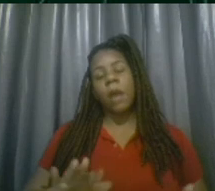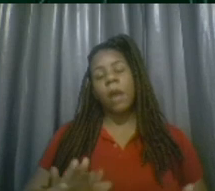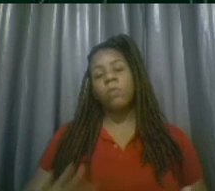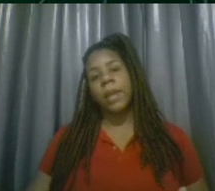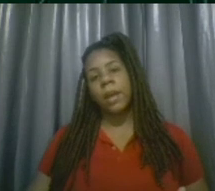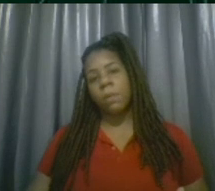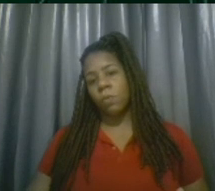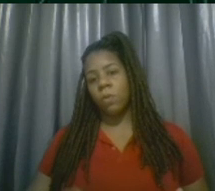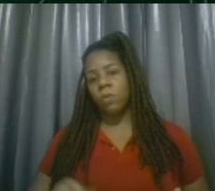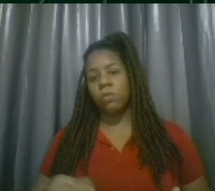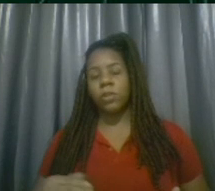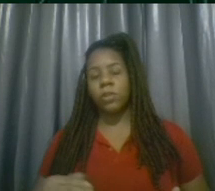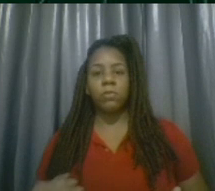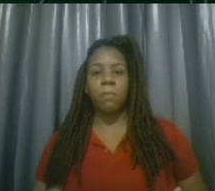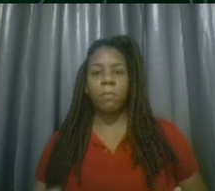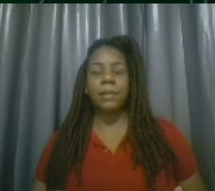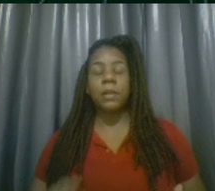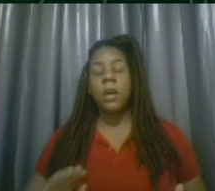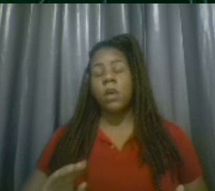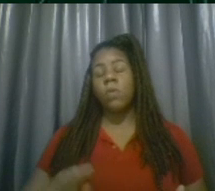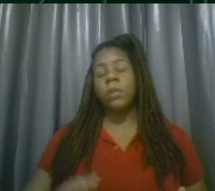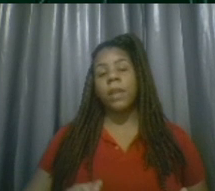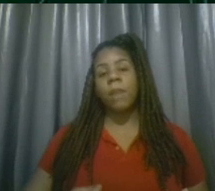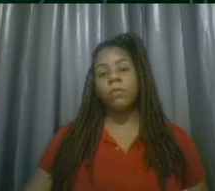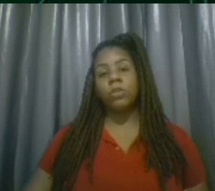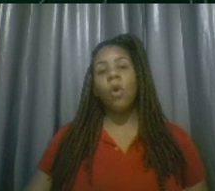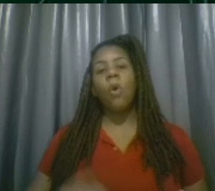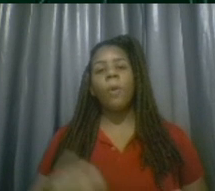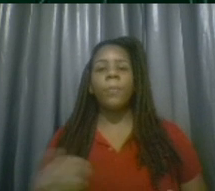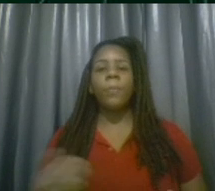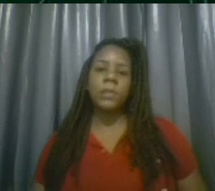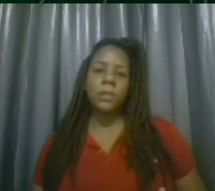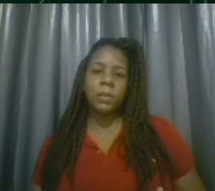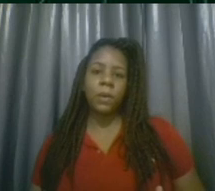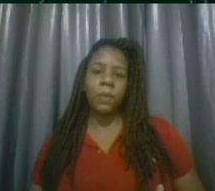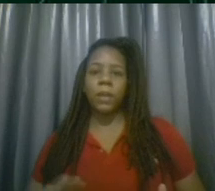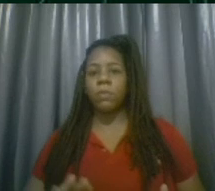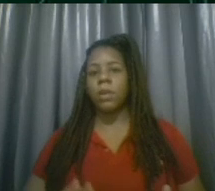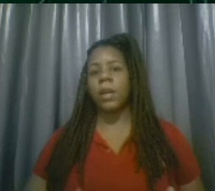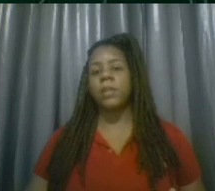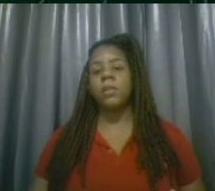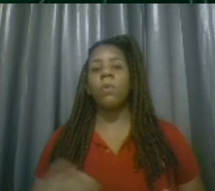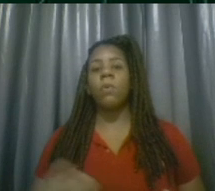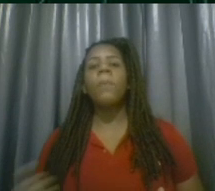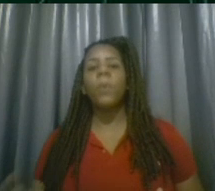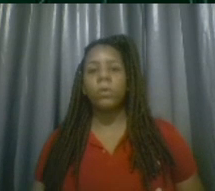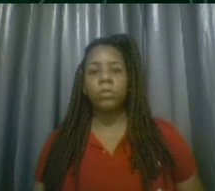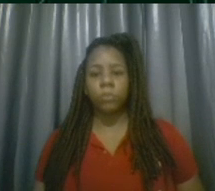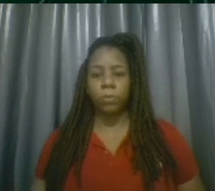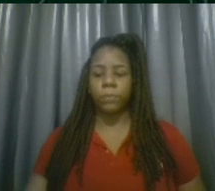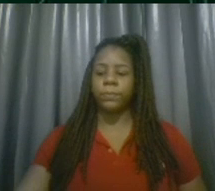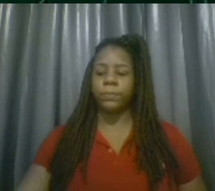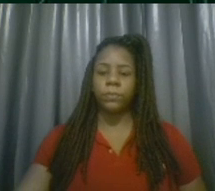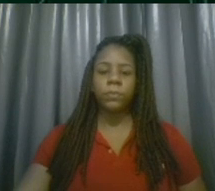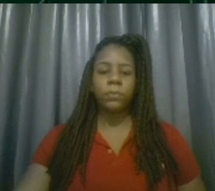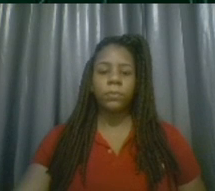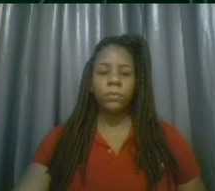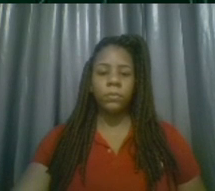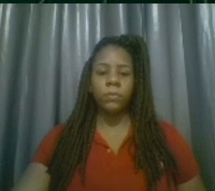Sempre há um termo, quando eu utilizo mas, um termo de oposição, aquilo que quer dizer o oposto.